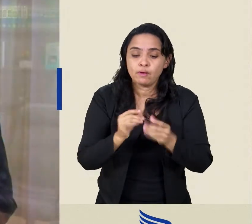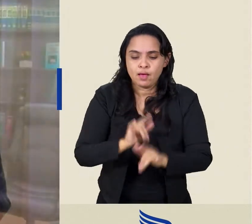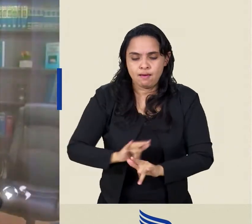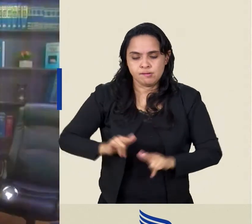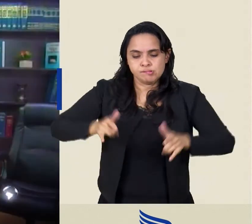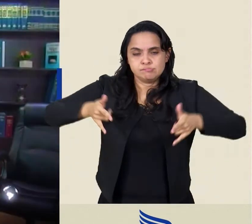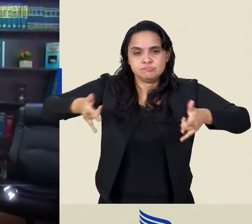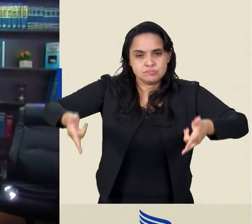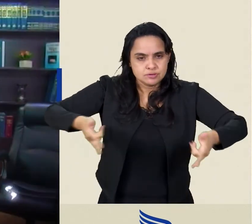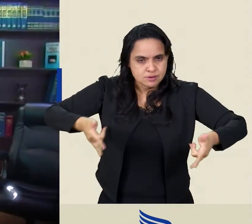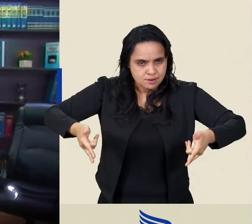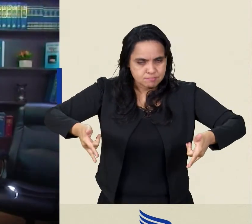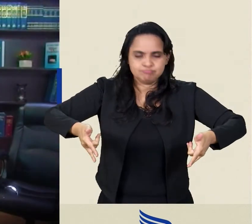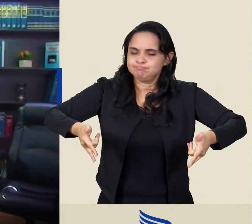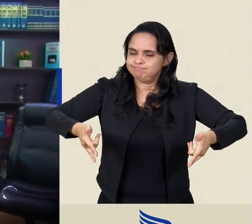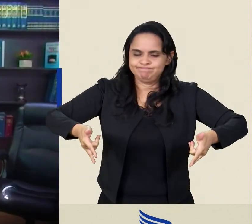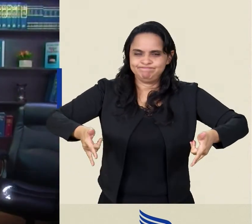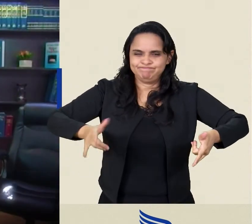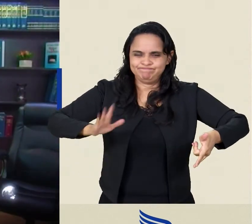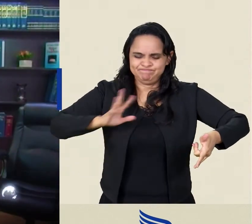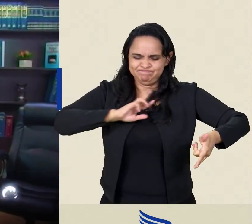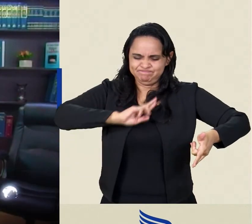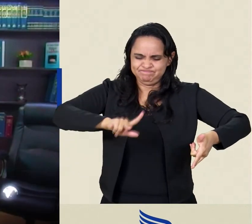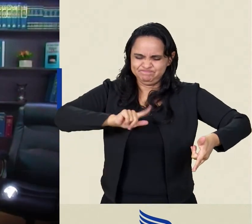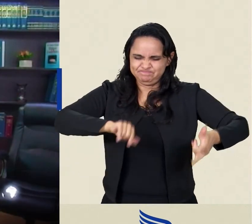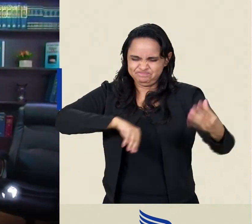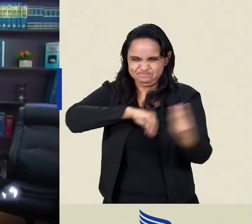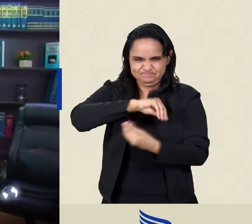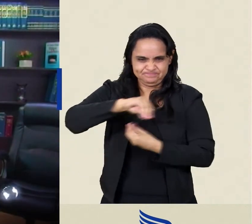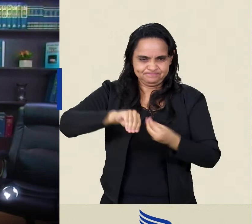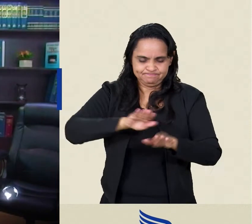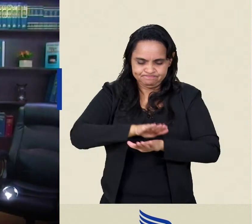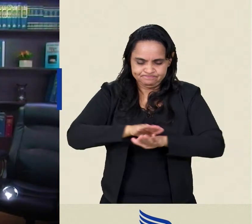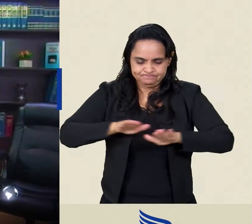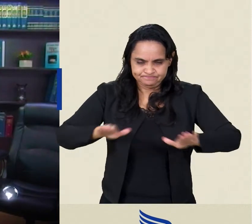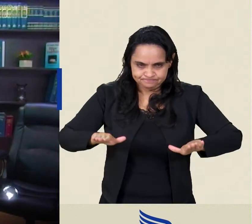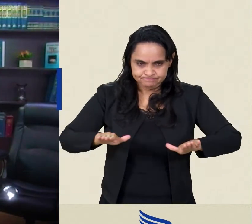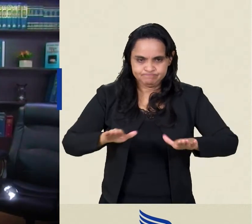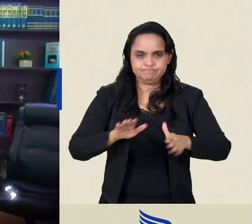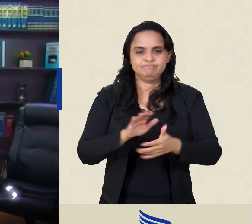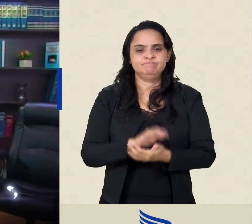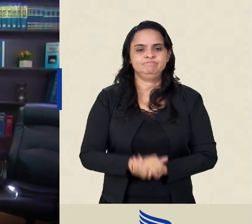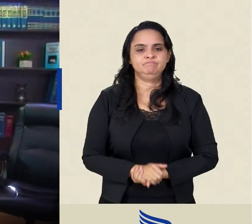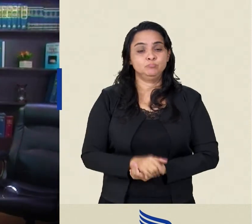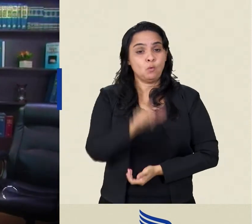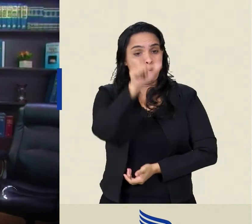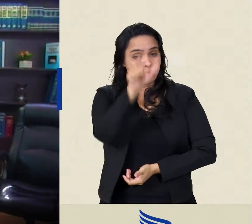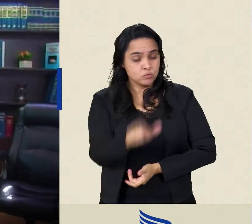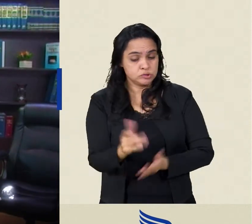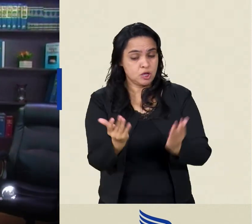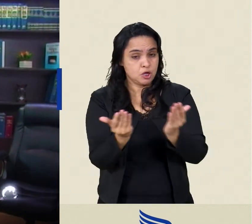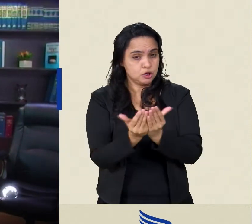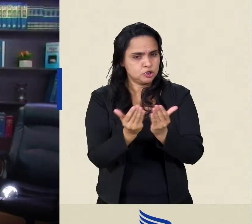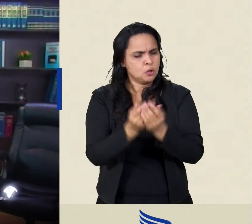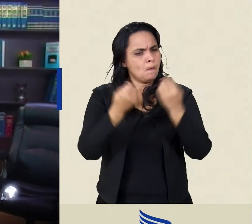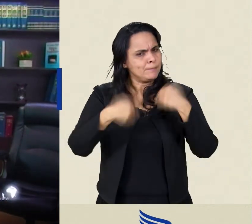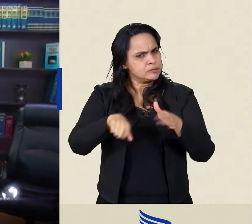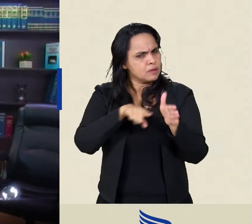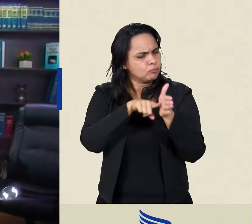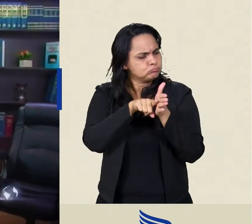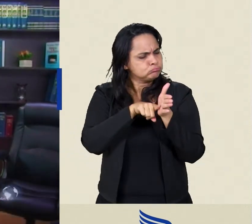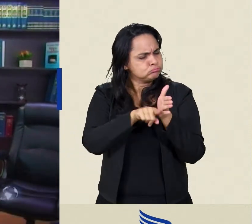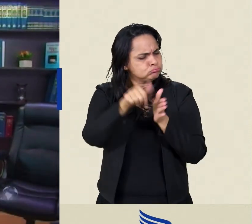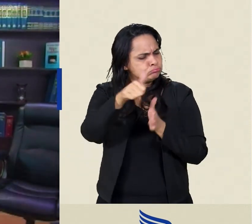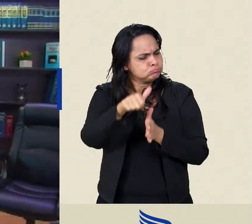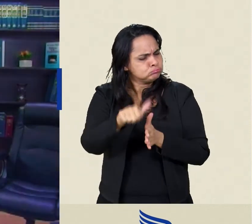maculado. Todo cristão deve considerar cuidadosamente as diretrizes contidas